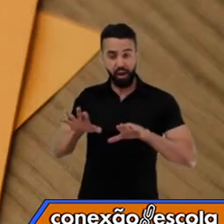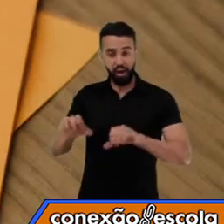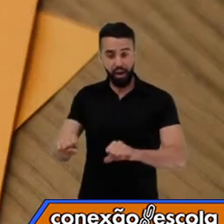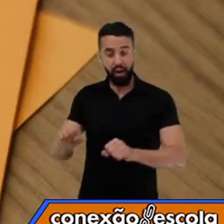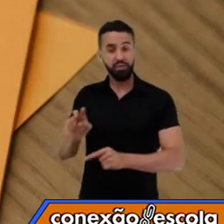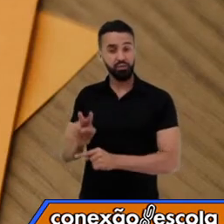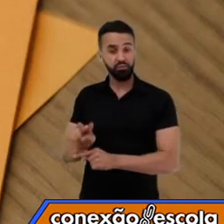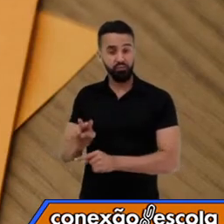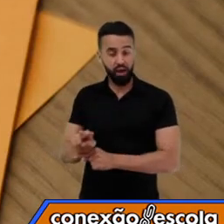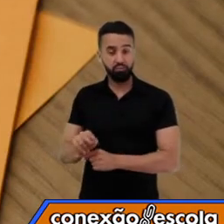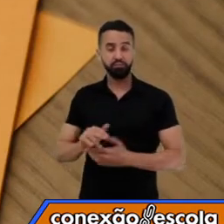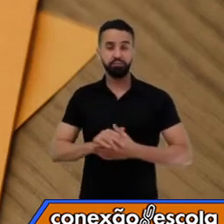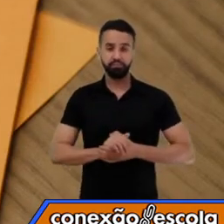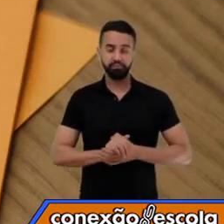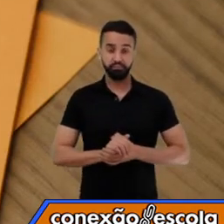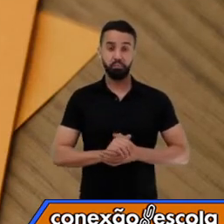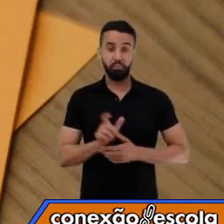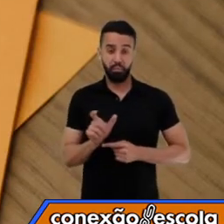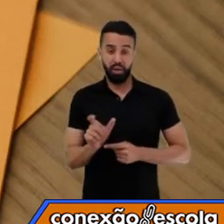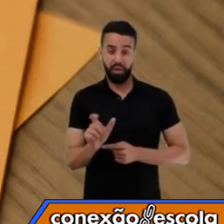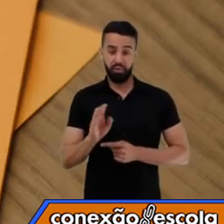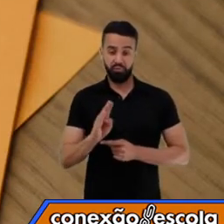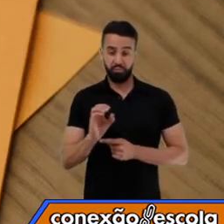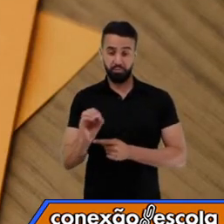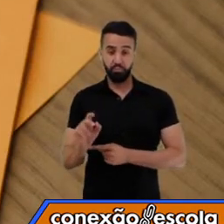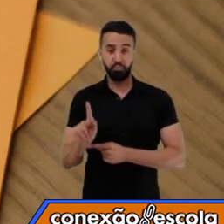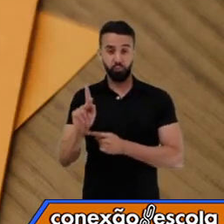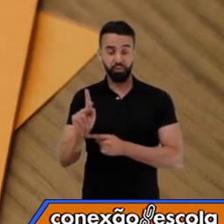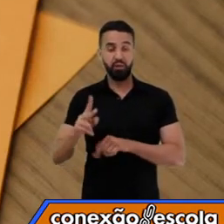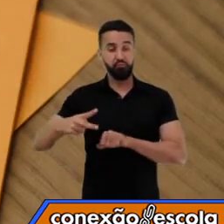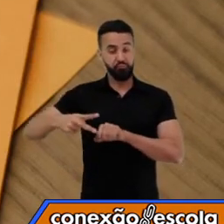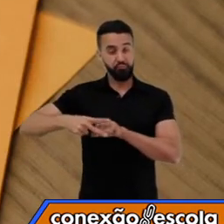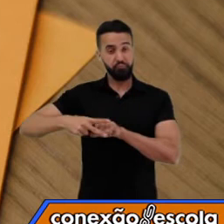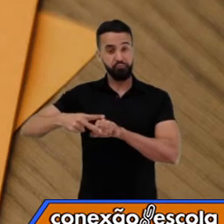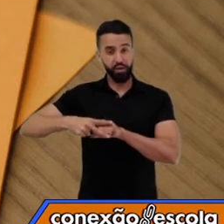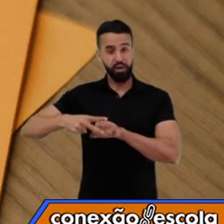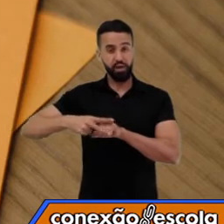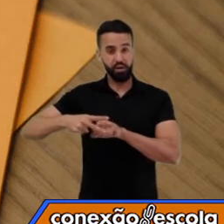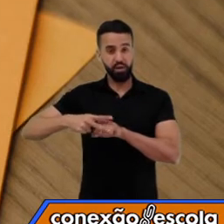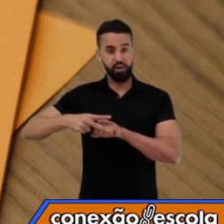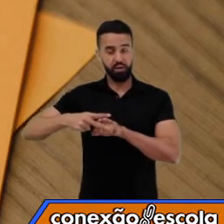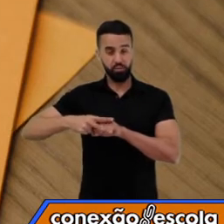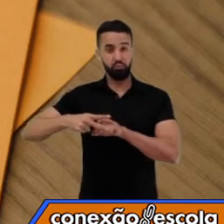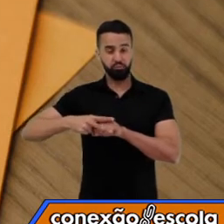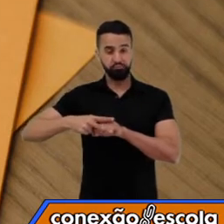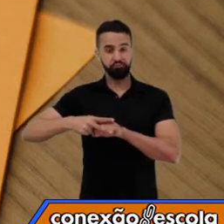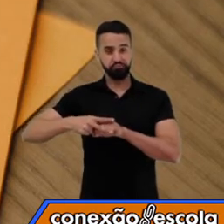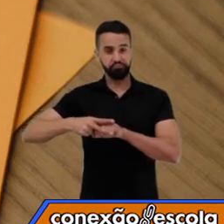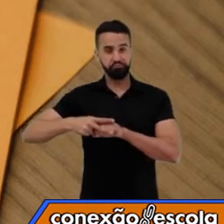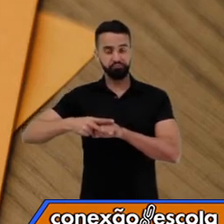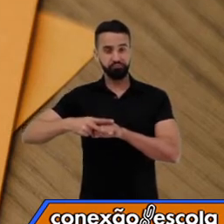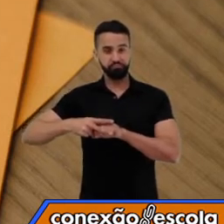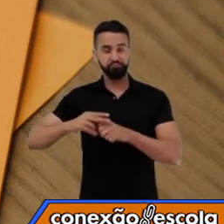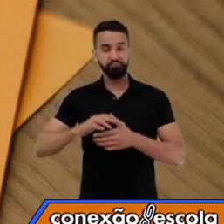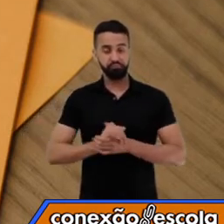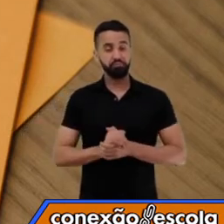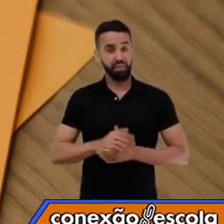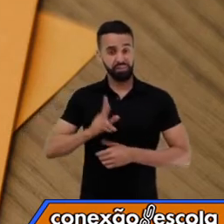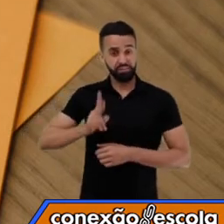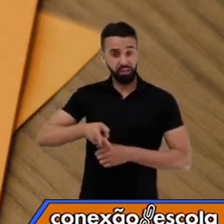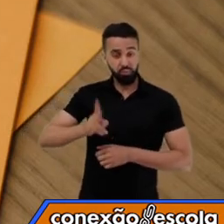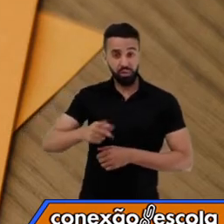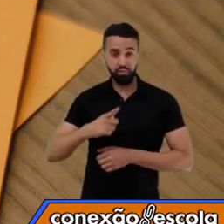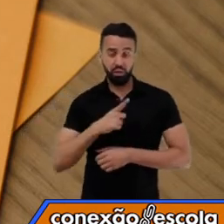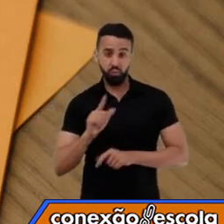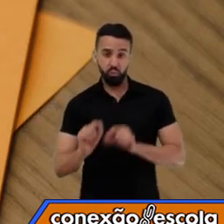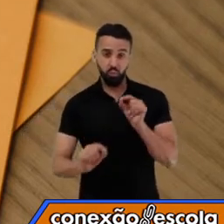sabemos que a palavra book se comporta como verbo porque toda vez que eu